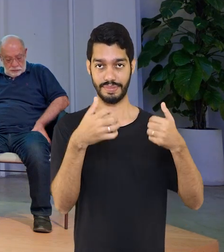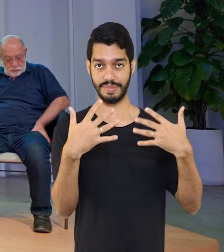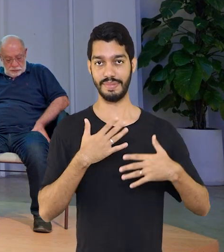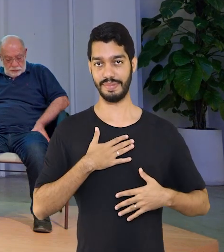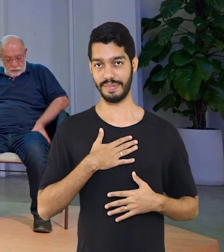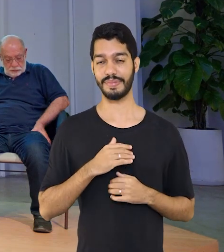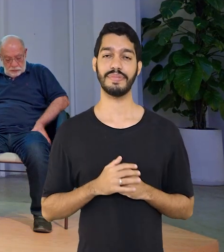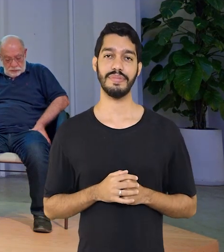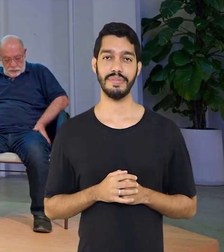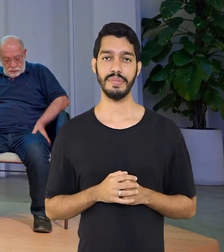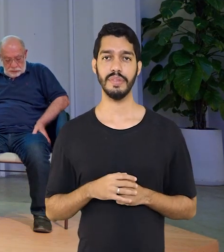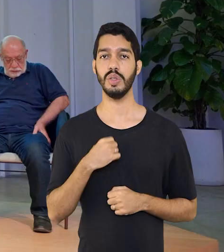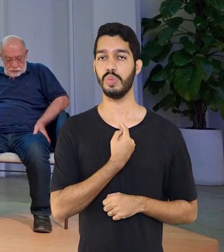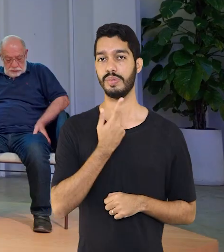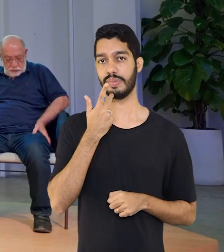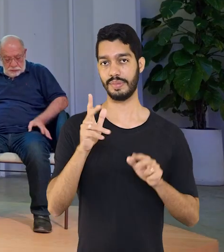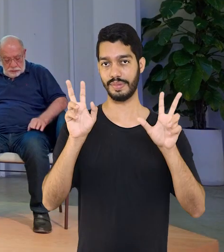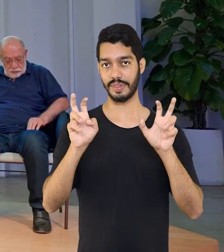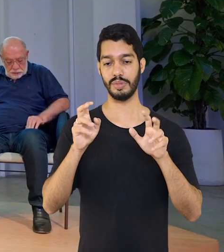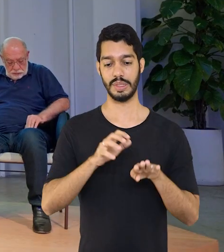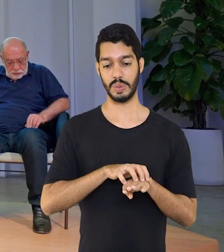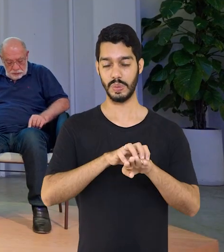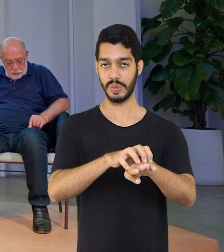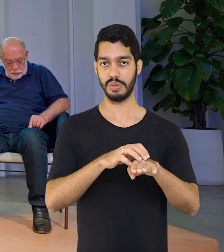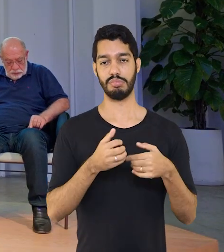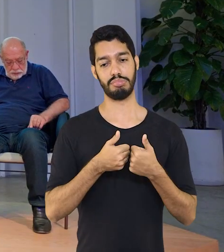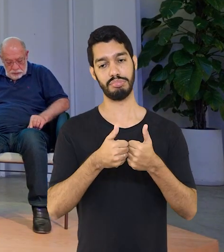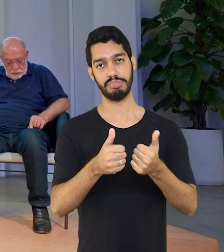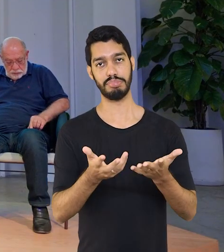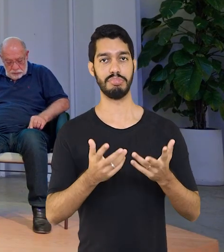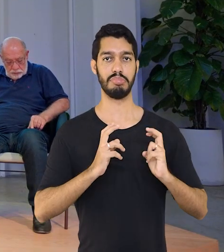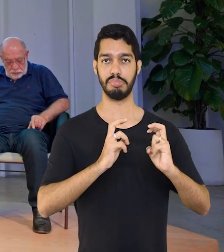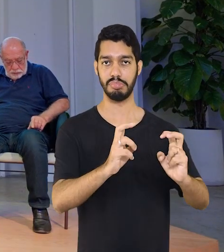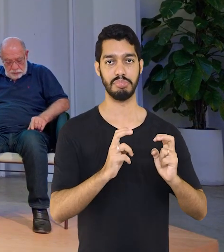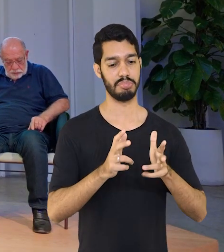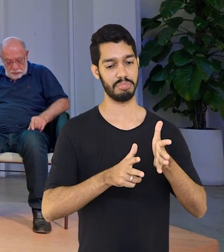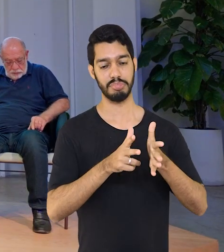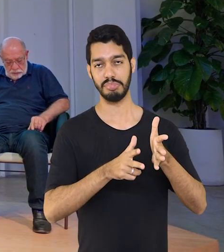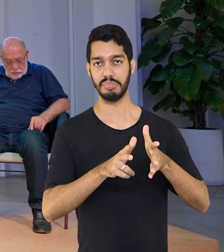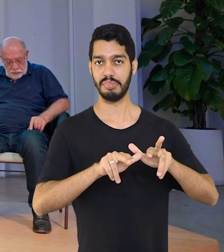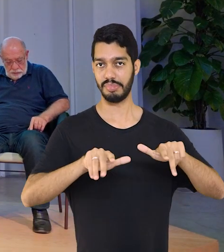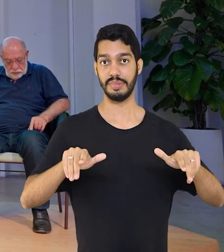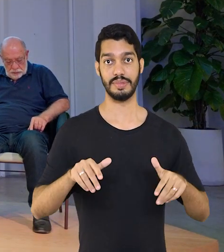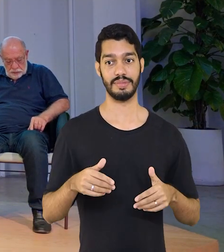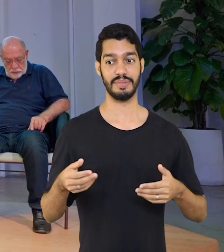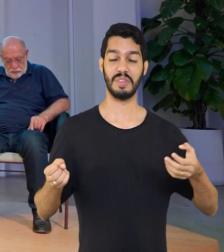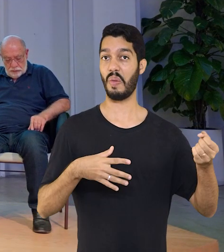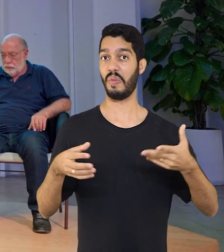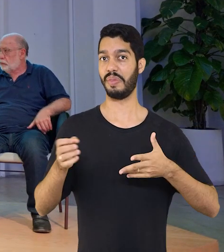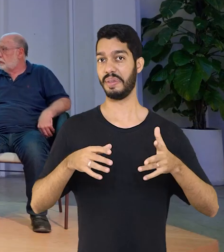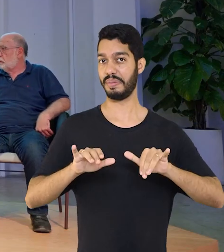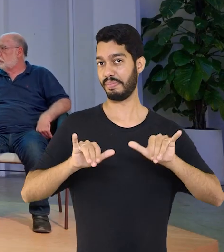finalizar a minha fala, quando a gente fala de transporte público coletivo, mais uma vez, né, não tem